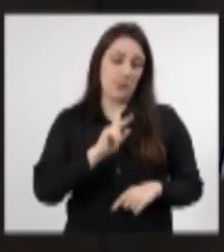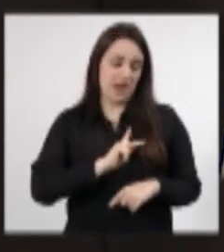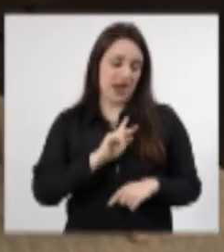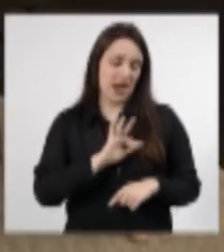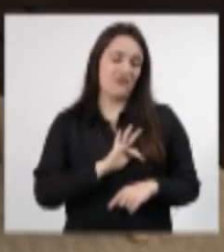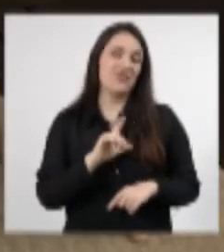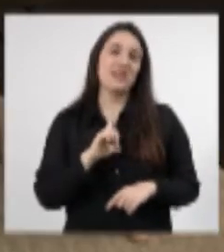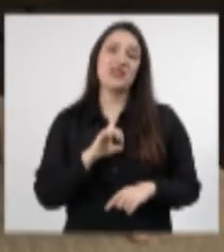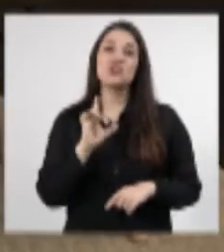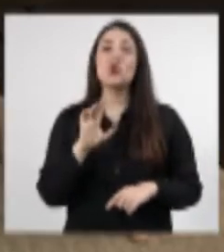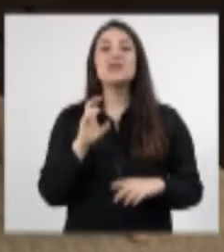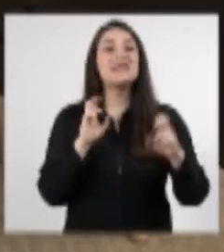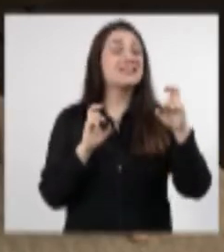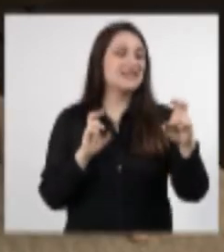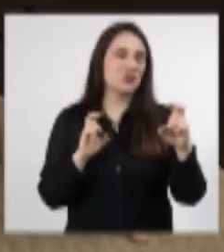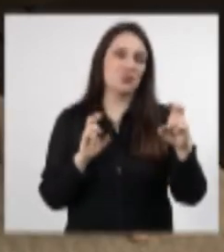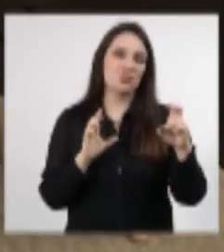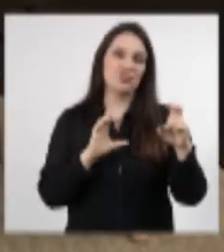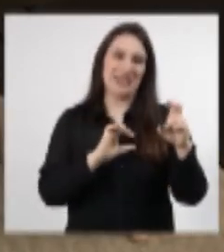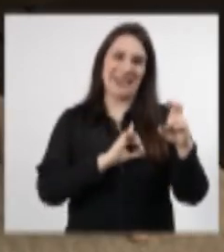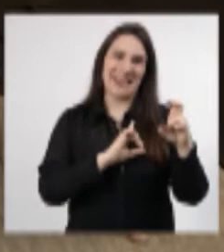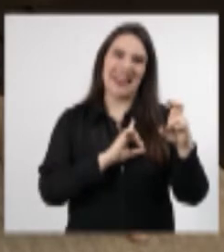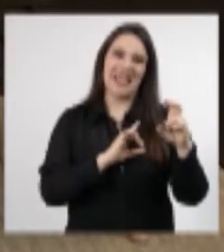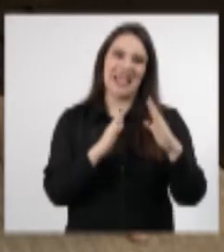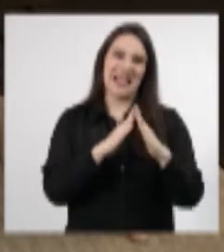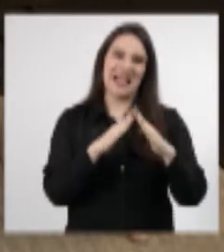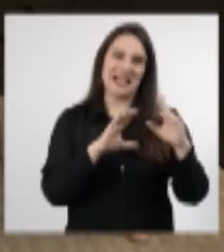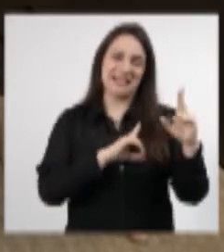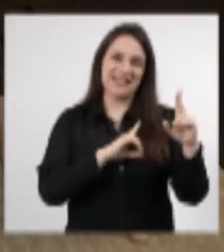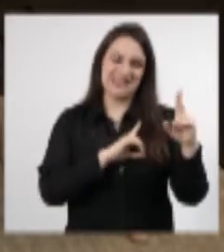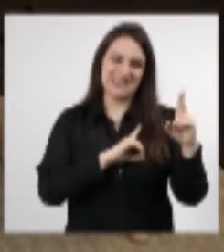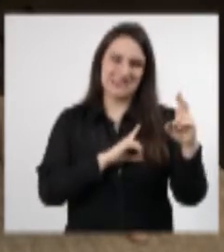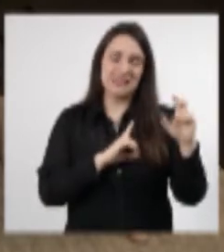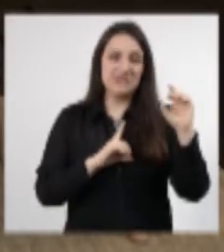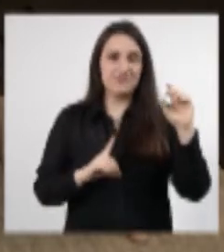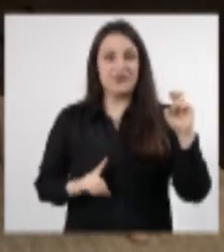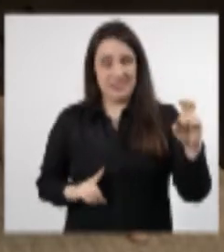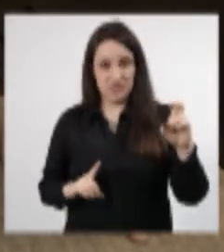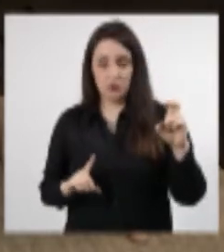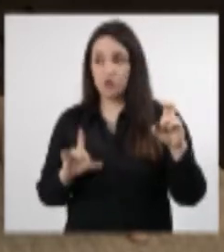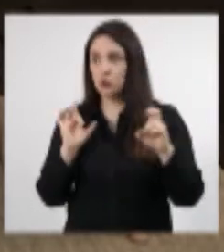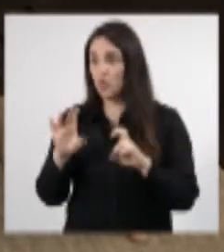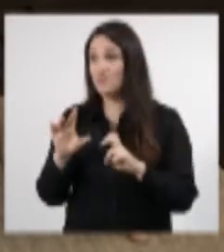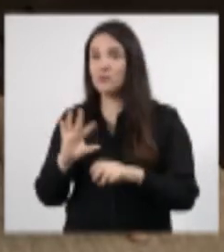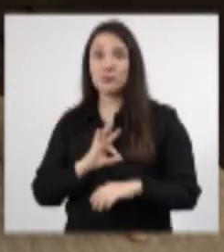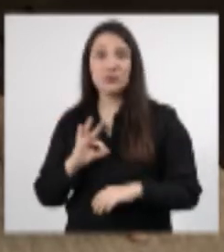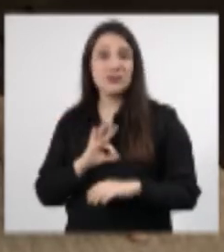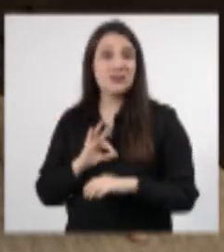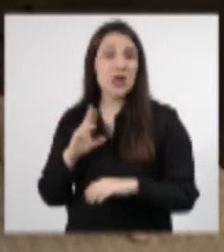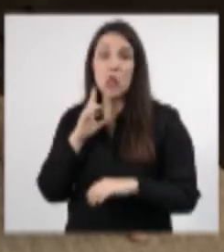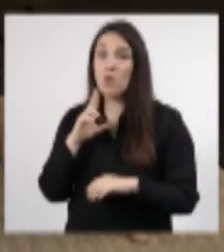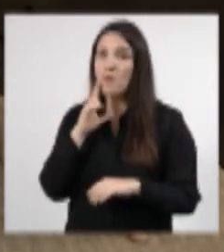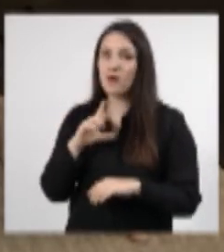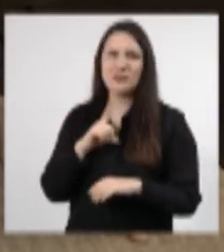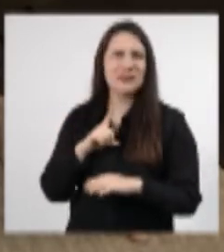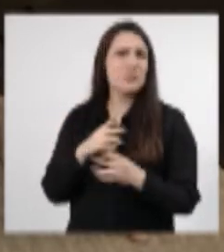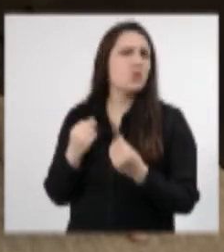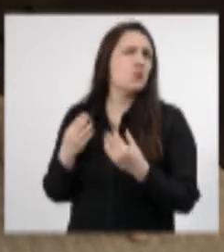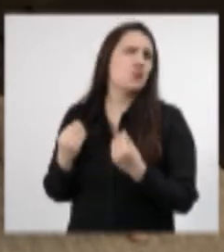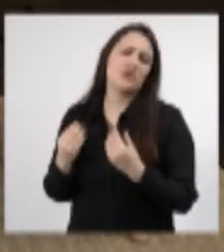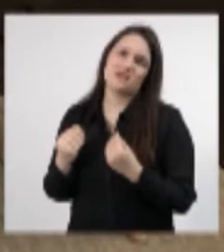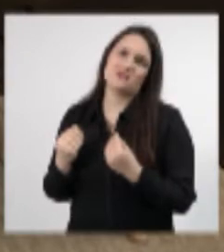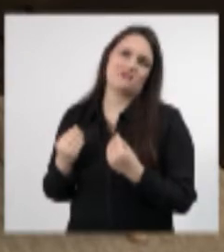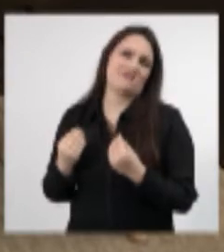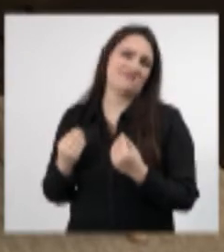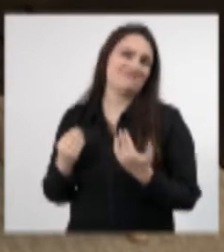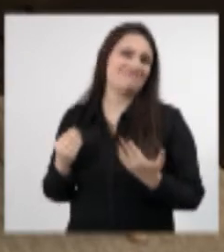o enfrentamento a isso. A parte ruim disso é que nós ficamos com o preso custodiado nas nossas delegacias ou